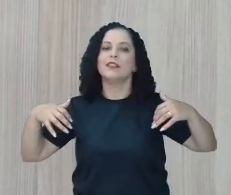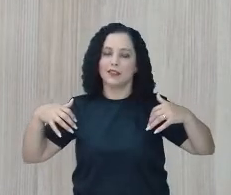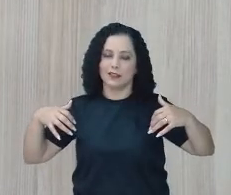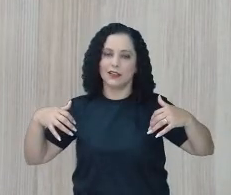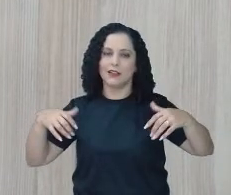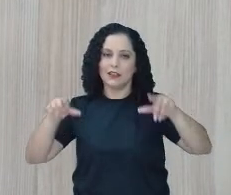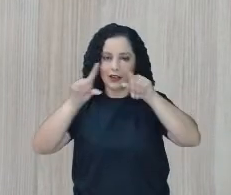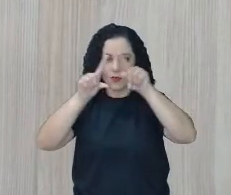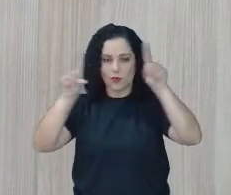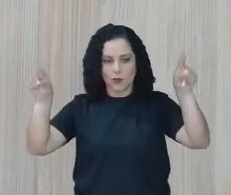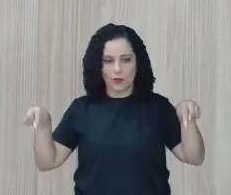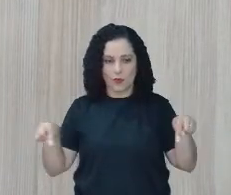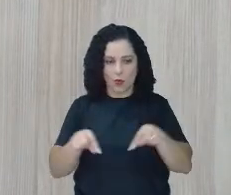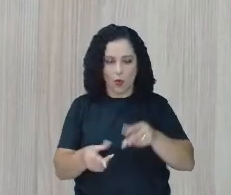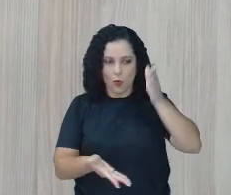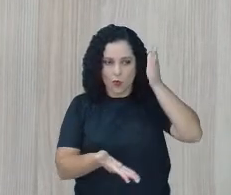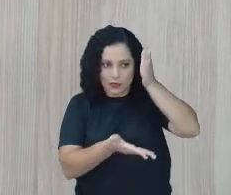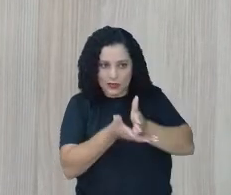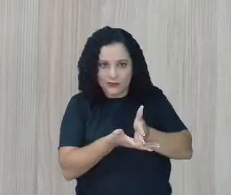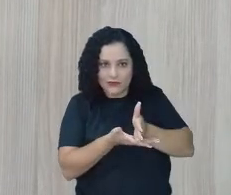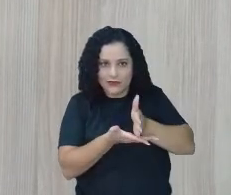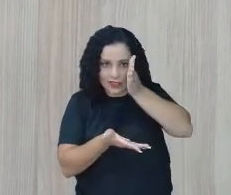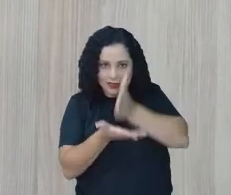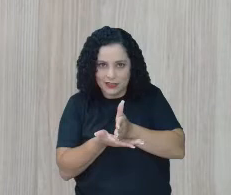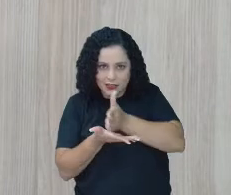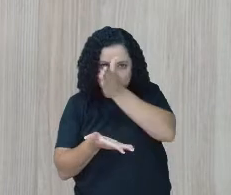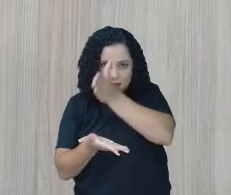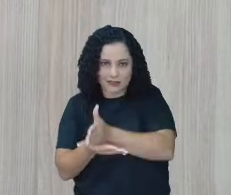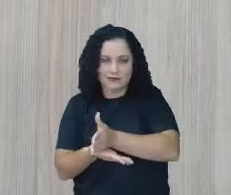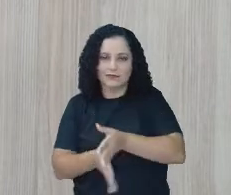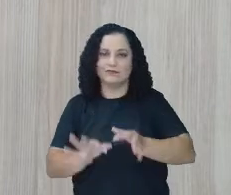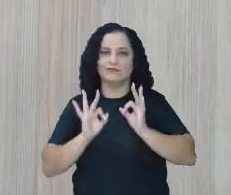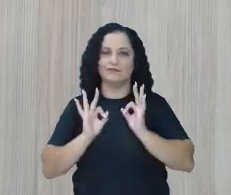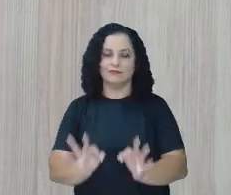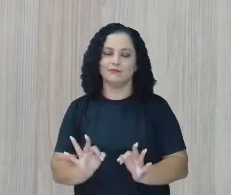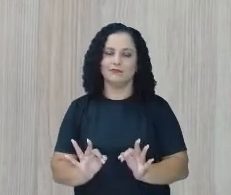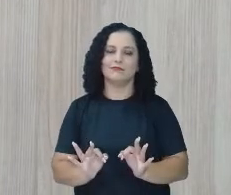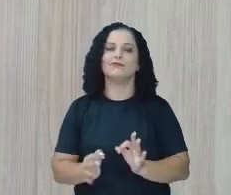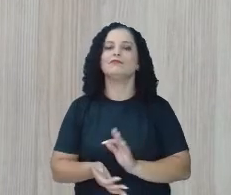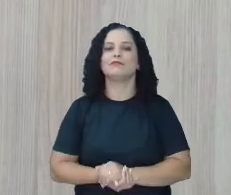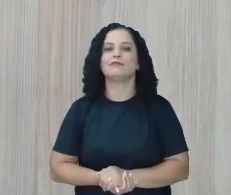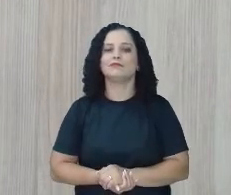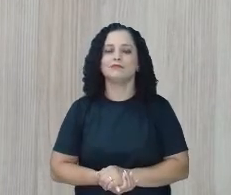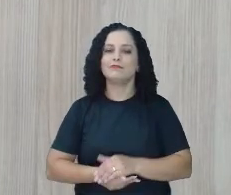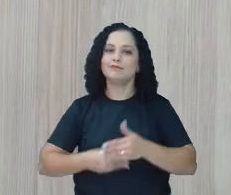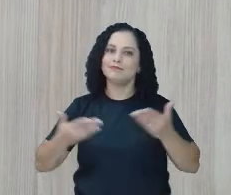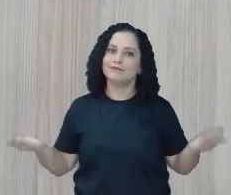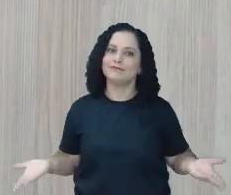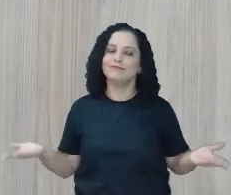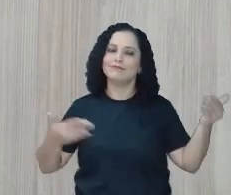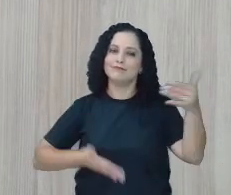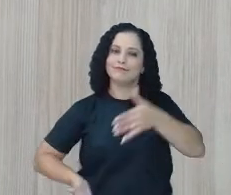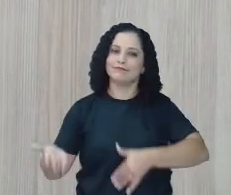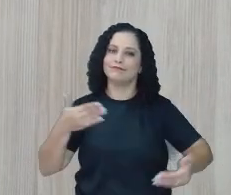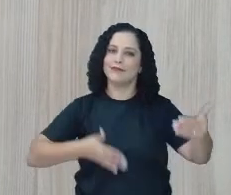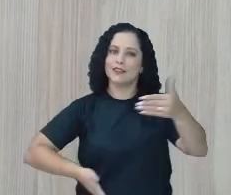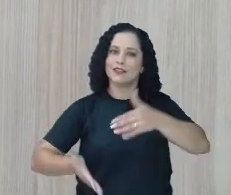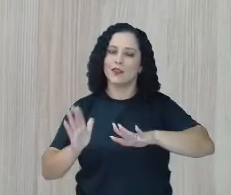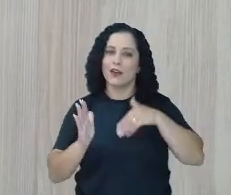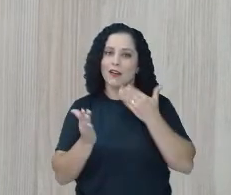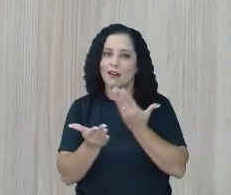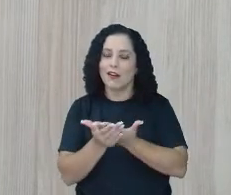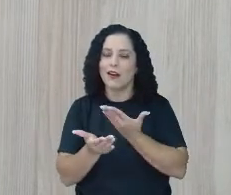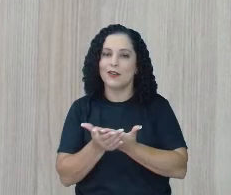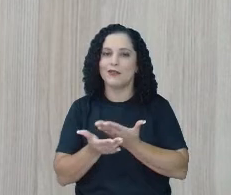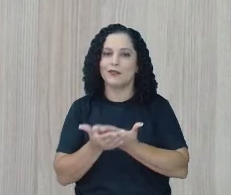Esse bloco em 2 blocos aí ou mais regulares, tá bom? Pessoal está aqui participando da nossa